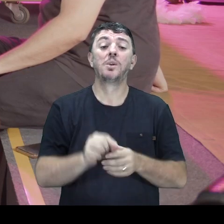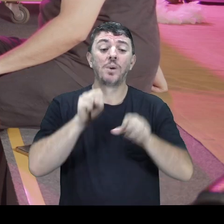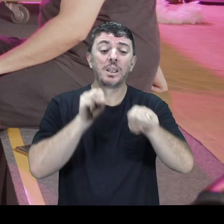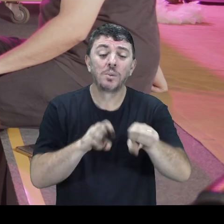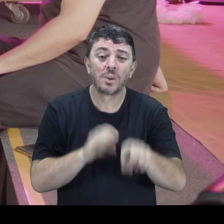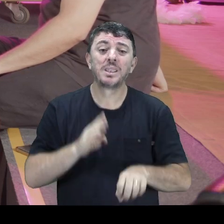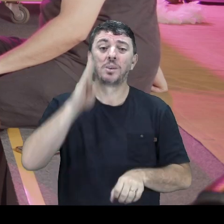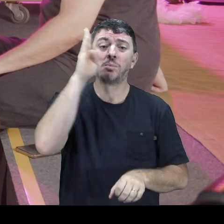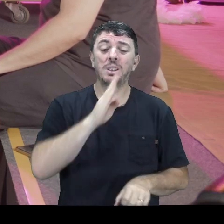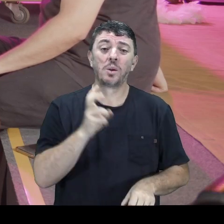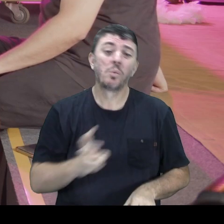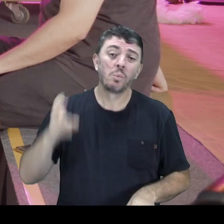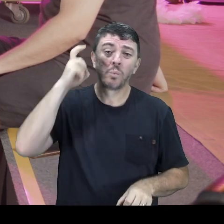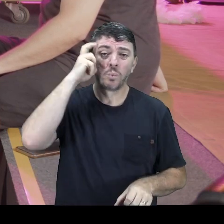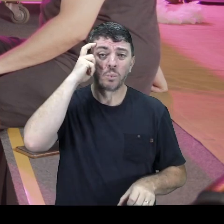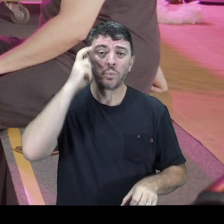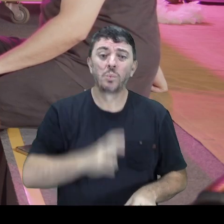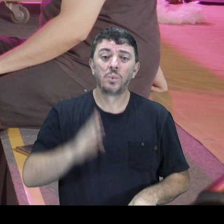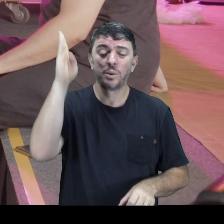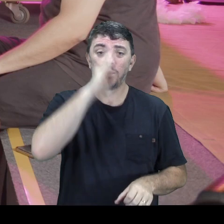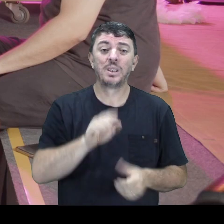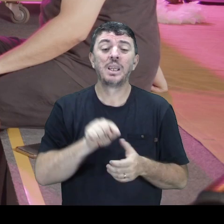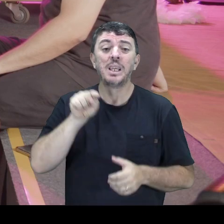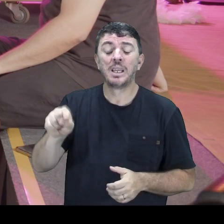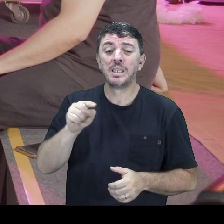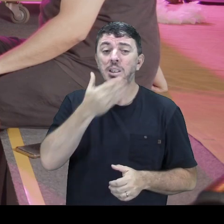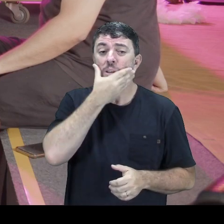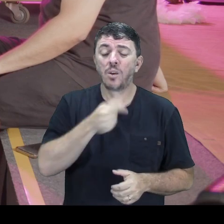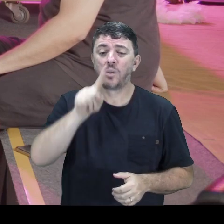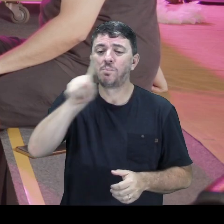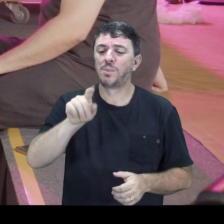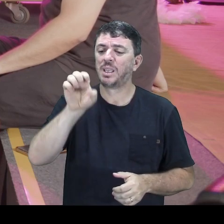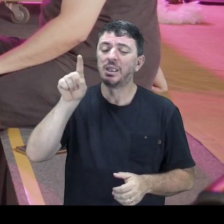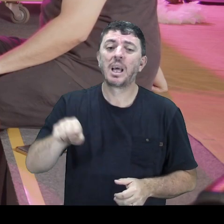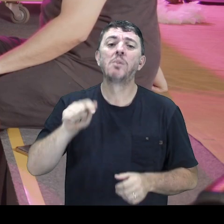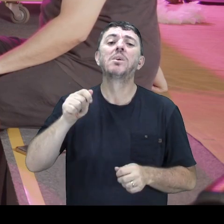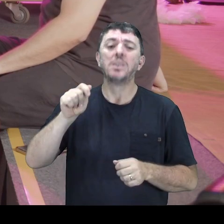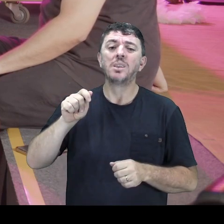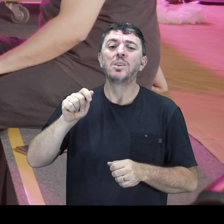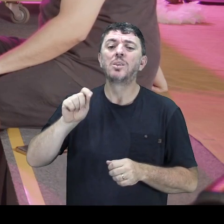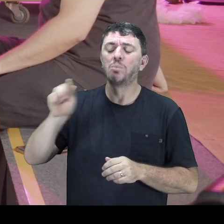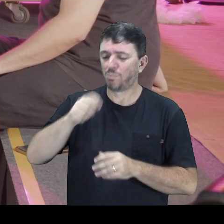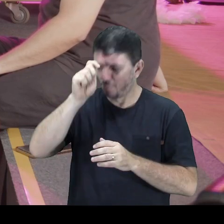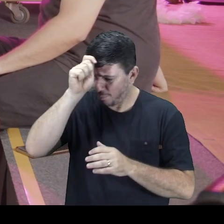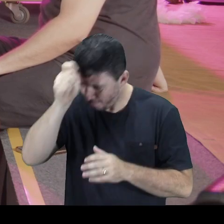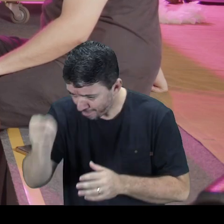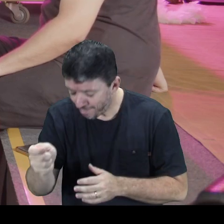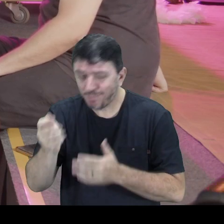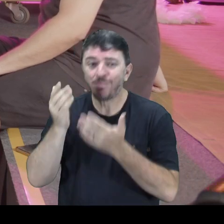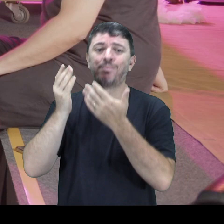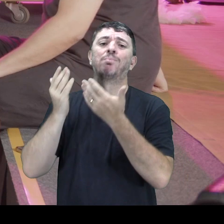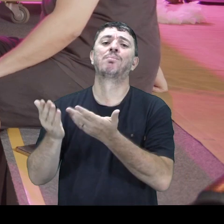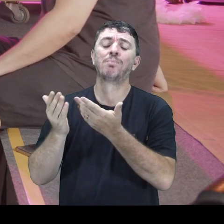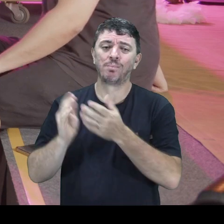à cultura brasileira. Eu acho que o Zé merecia um reconhecimento muito maior e financeiramente no aspecto da dignificação mesmo